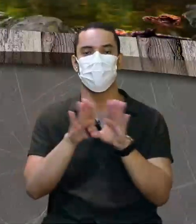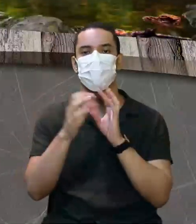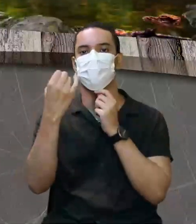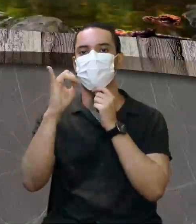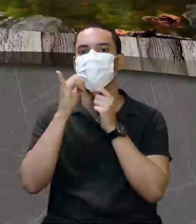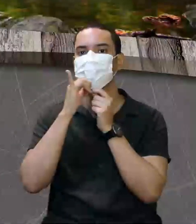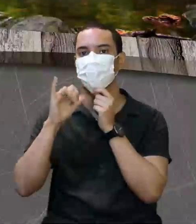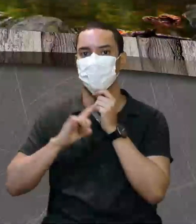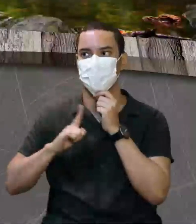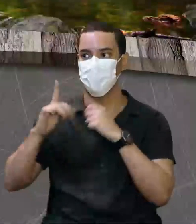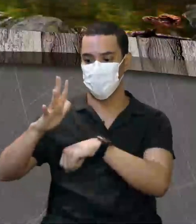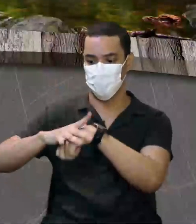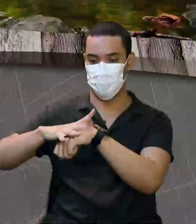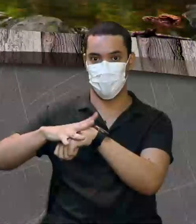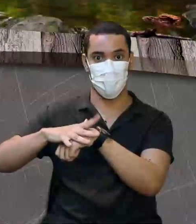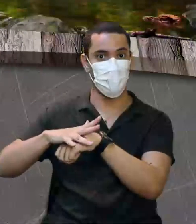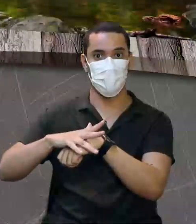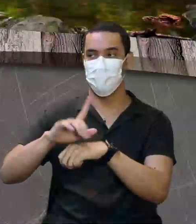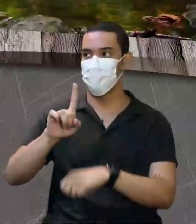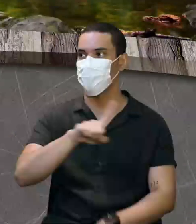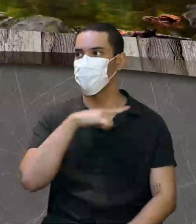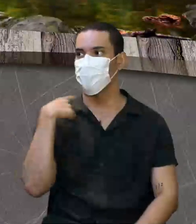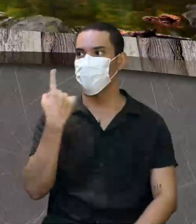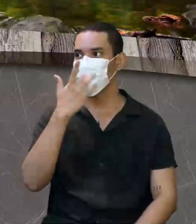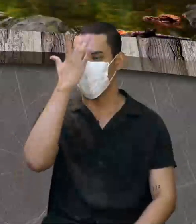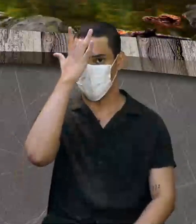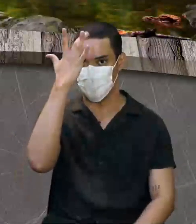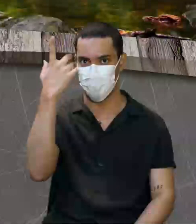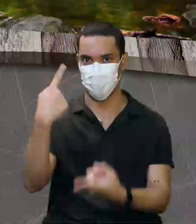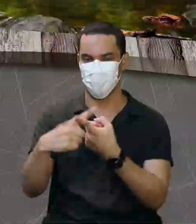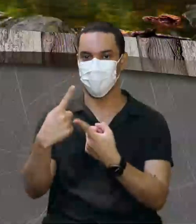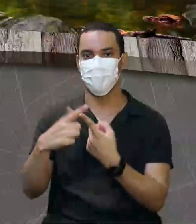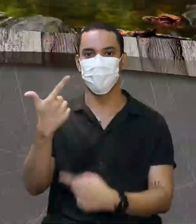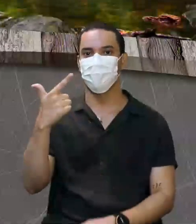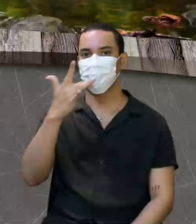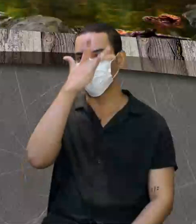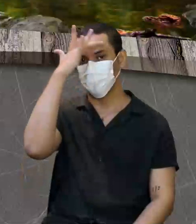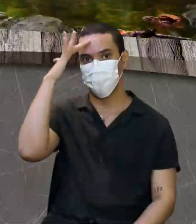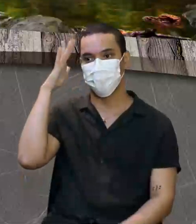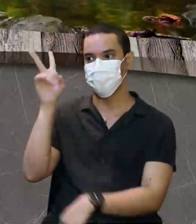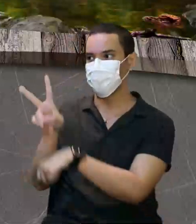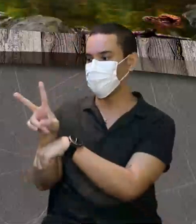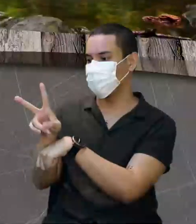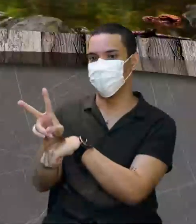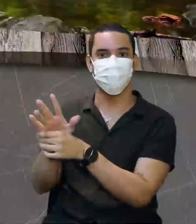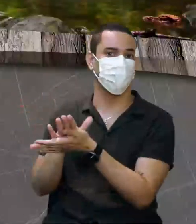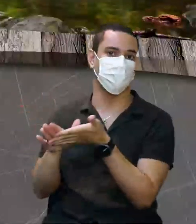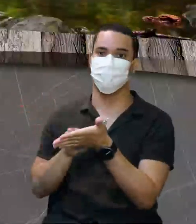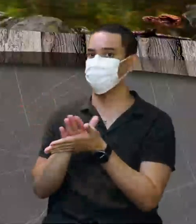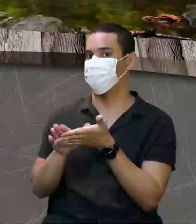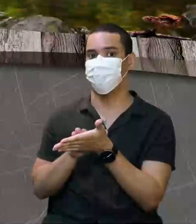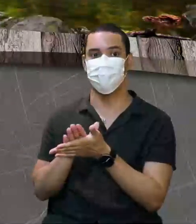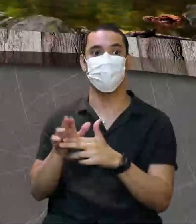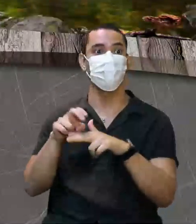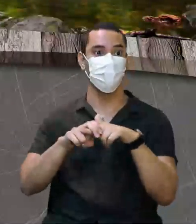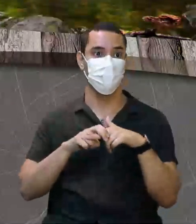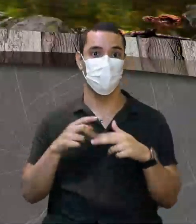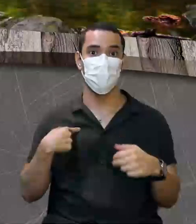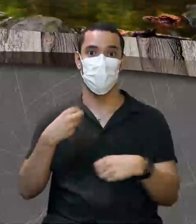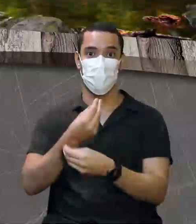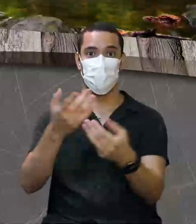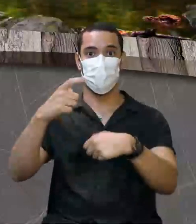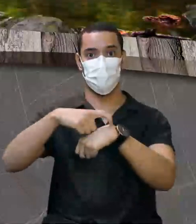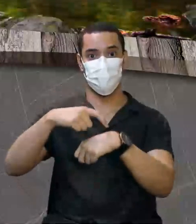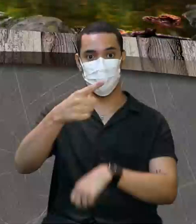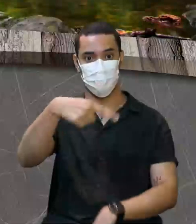tivessem adoecidos, também iriam morrer mais facilmente, não tinha ninguém para cuidar, tá bom? Então, a gente fica por aqui, eu te dou um tempinho